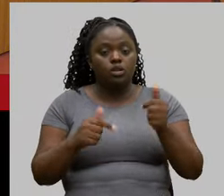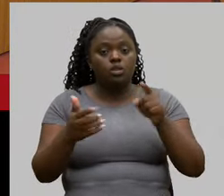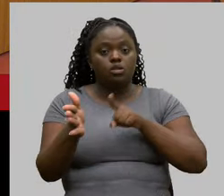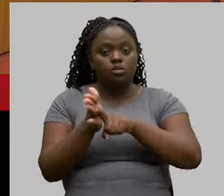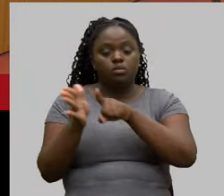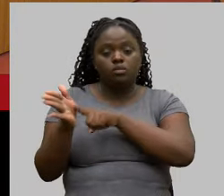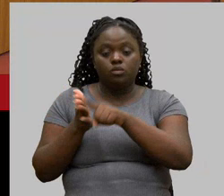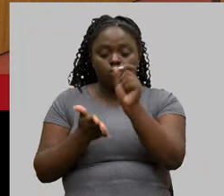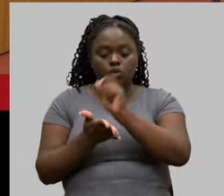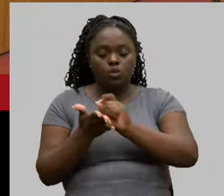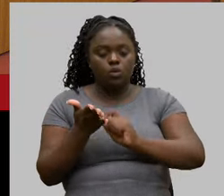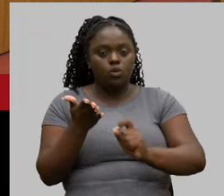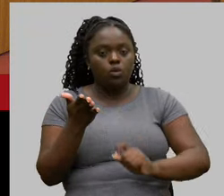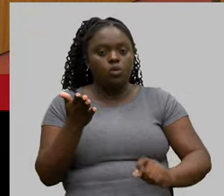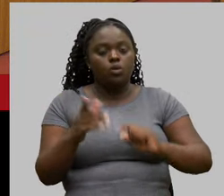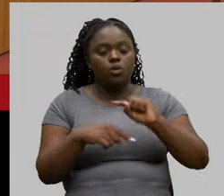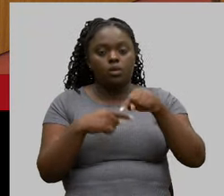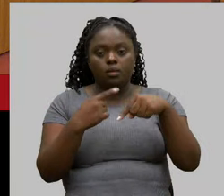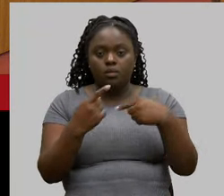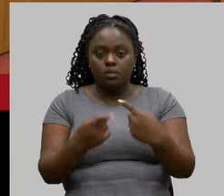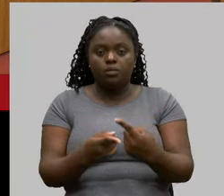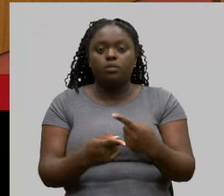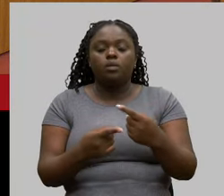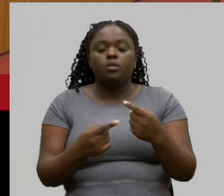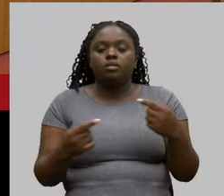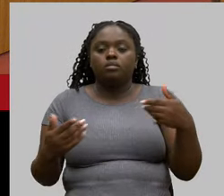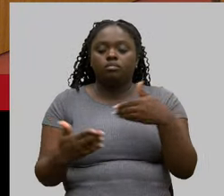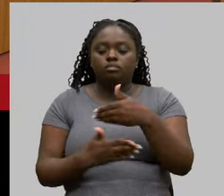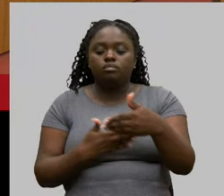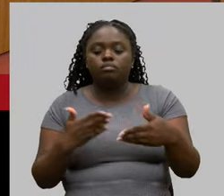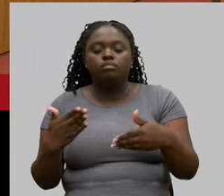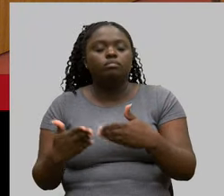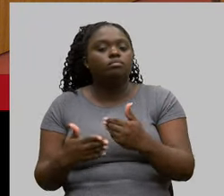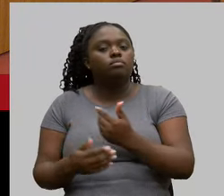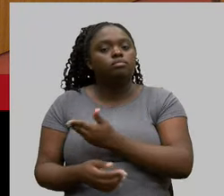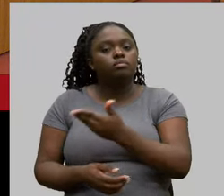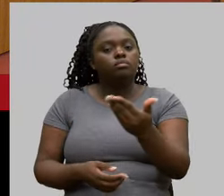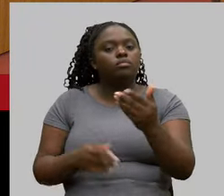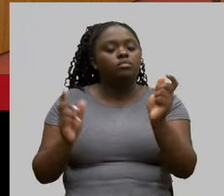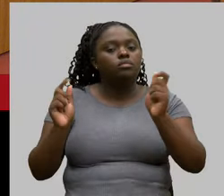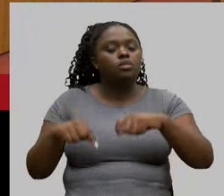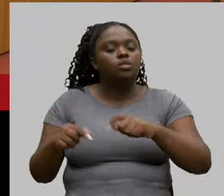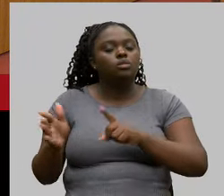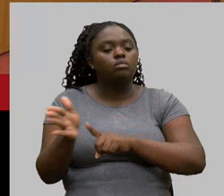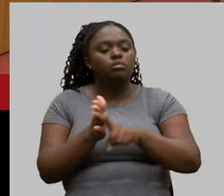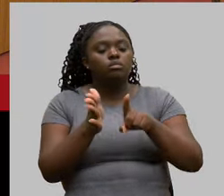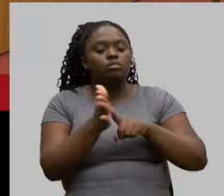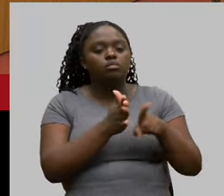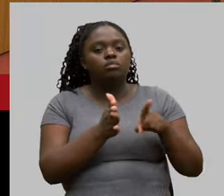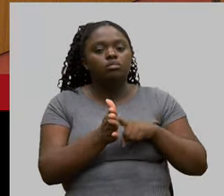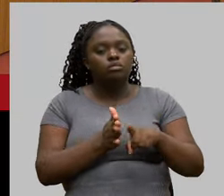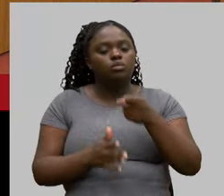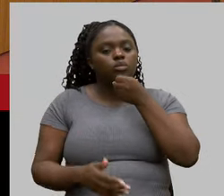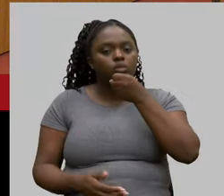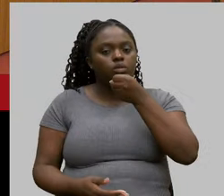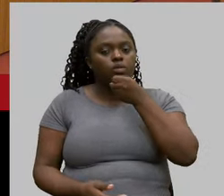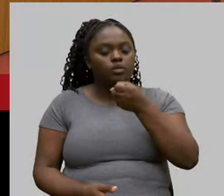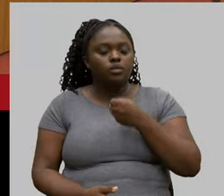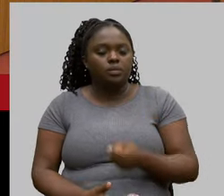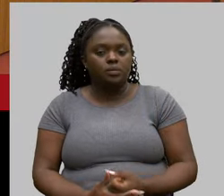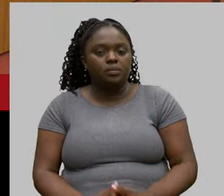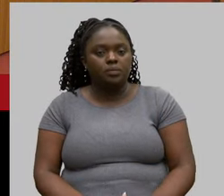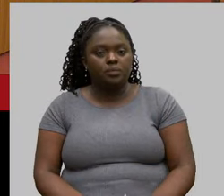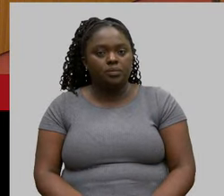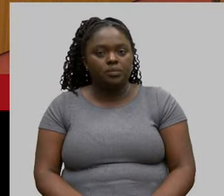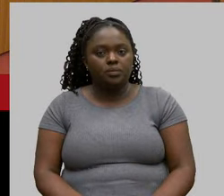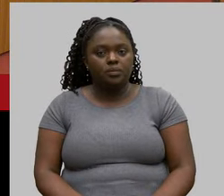escrito e depois também passaremos a palavra para que possam fazer Os questionamentos no microfone pois não Deputado gber e